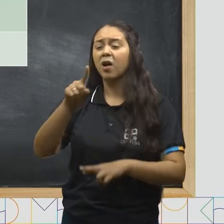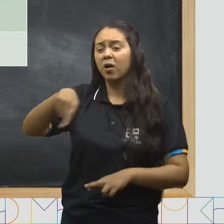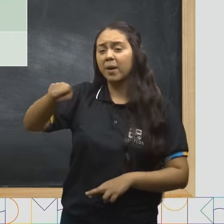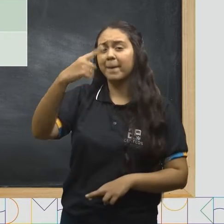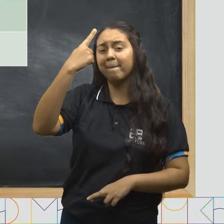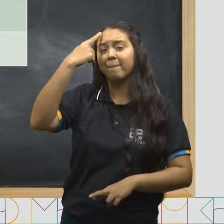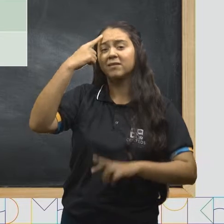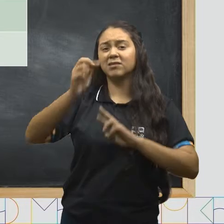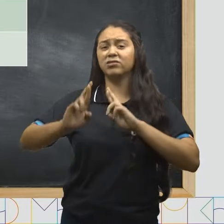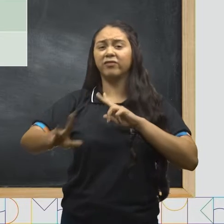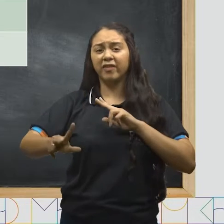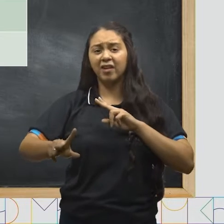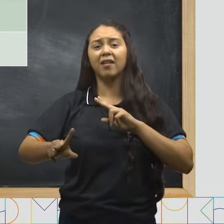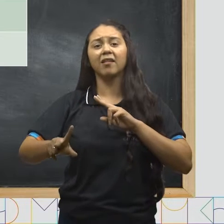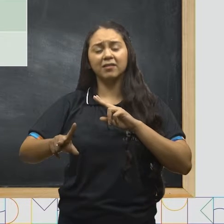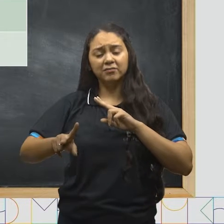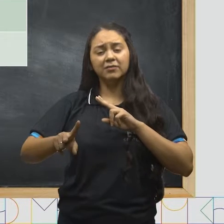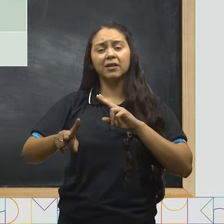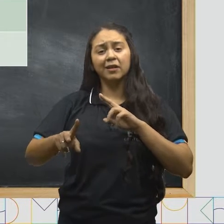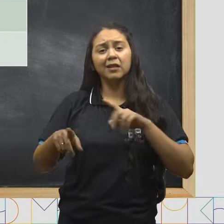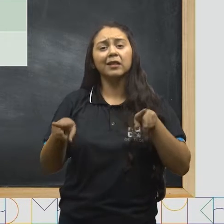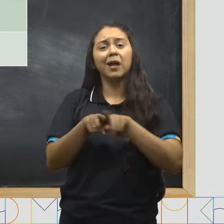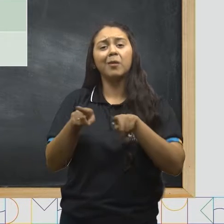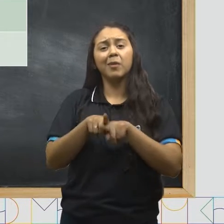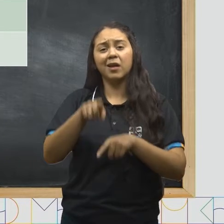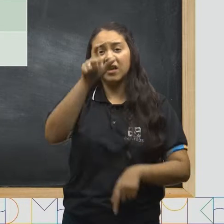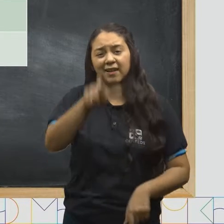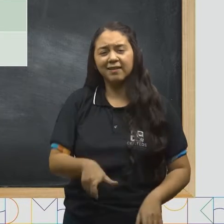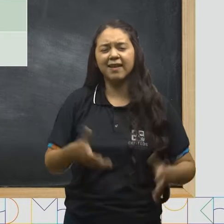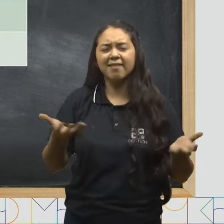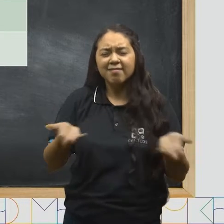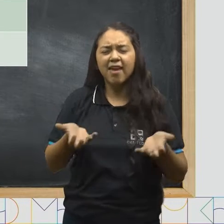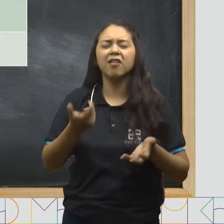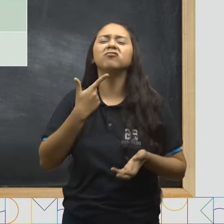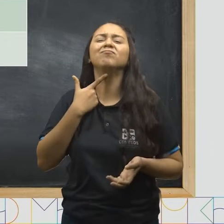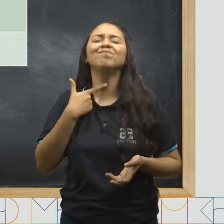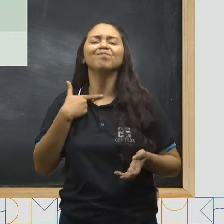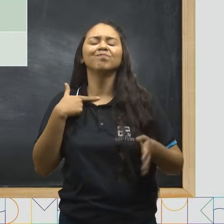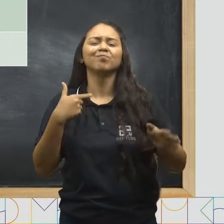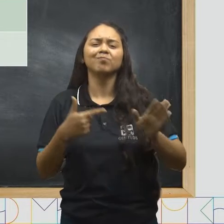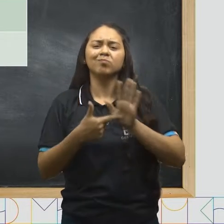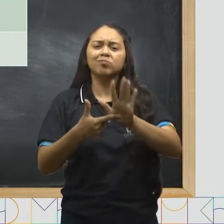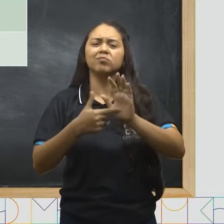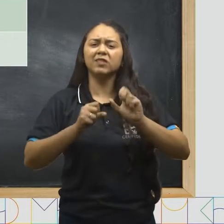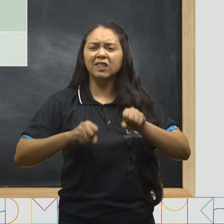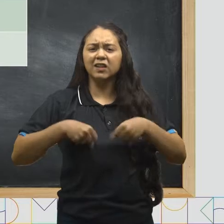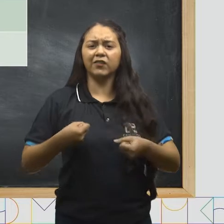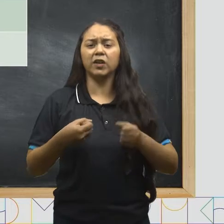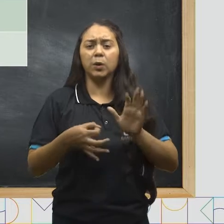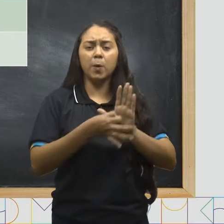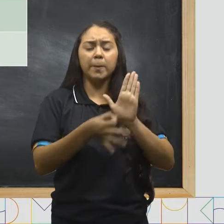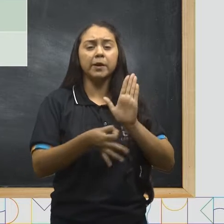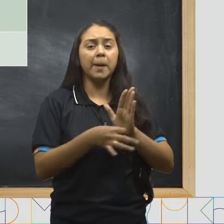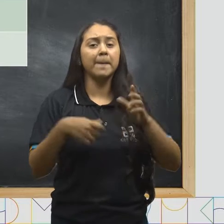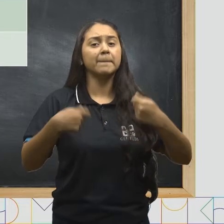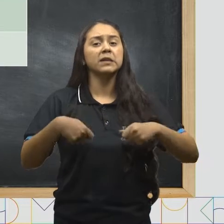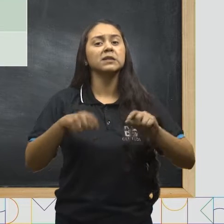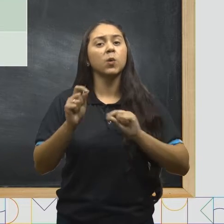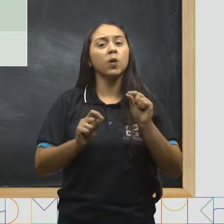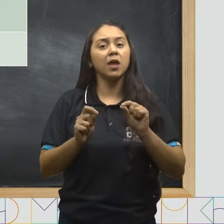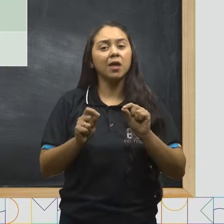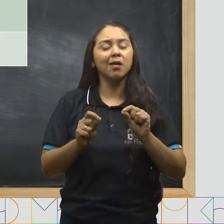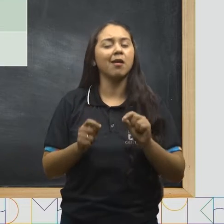pensa diferente de você. E para aqueles que querem defender uma opinião, sempre